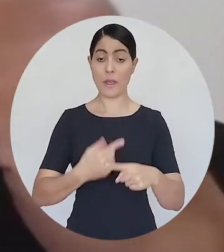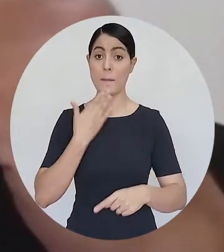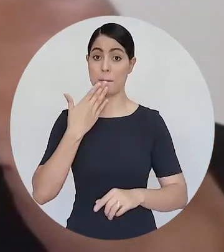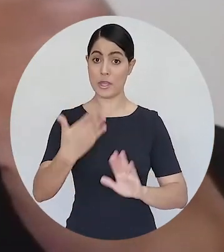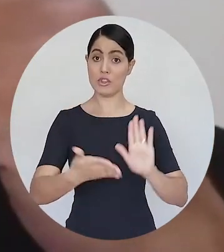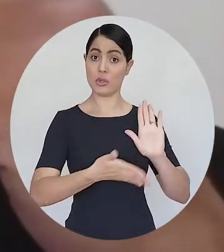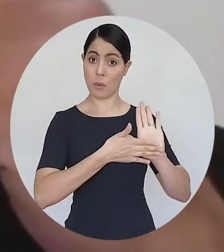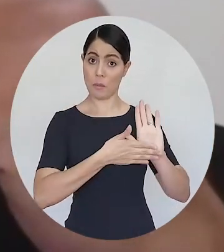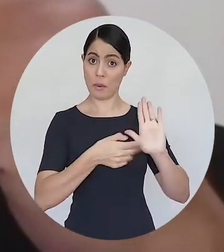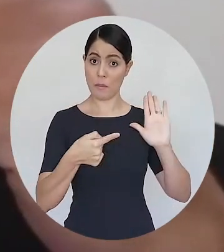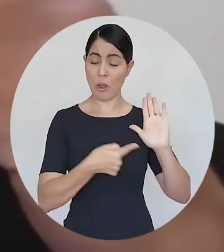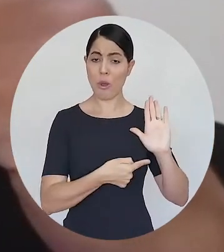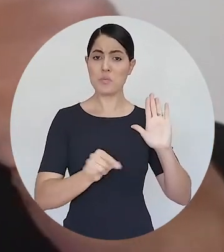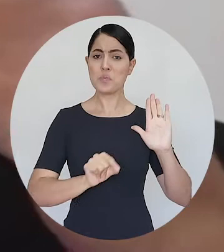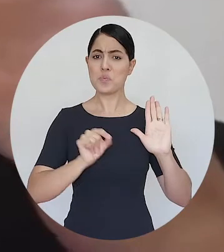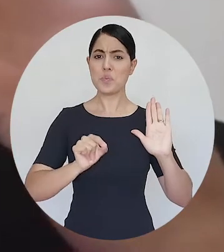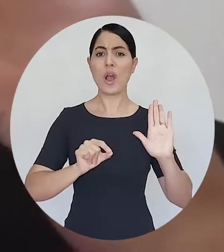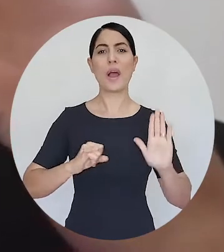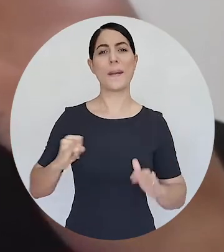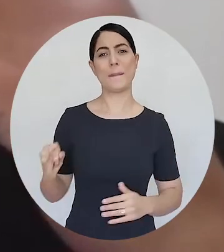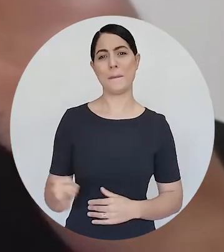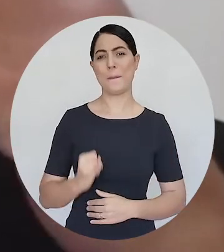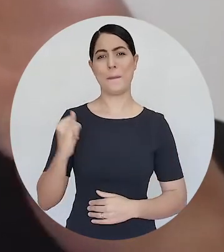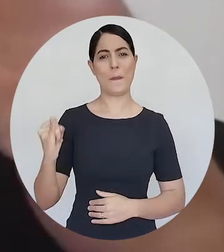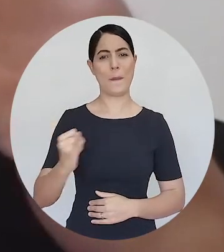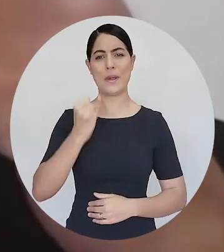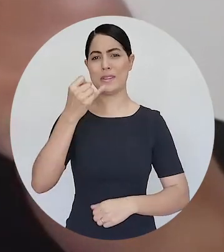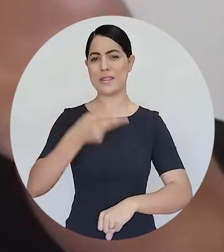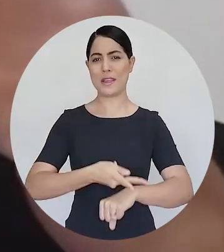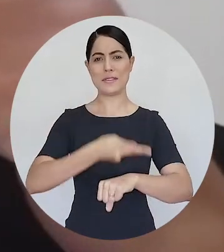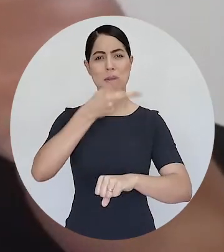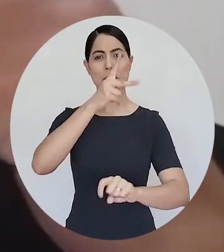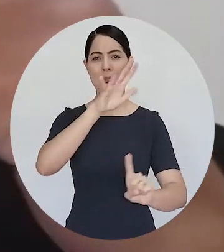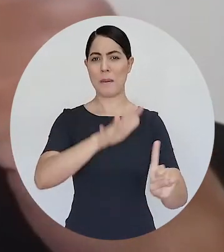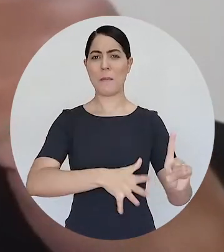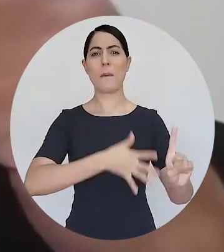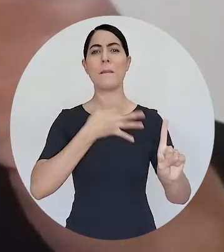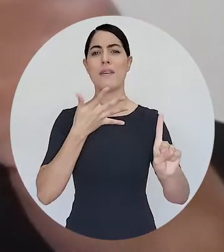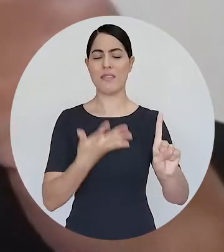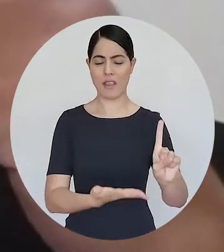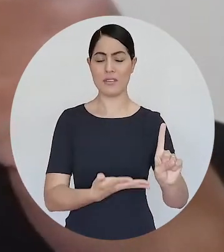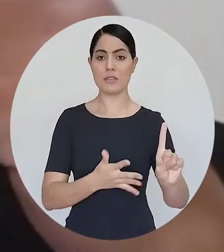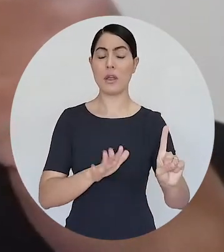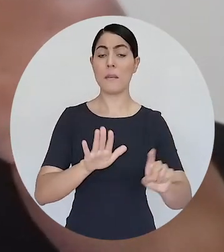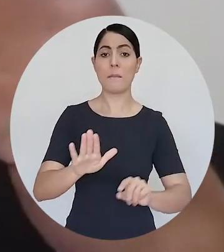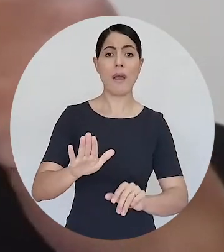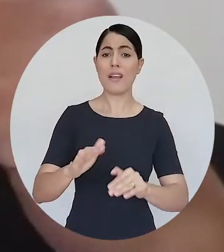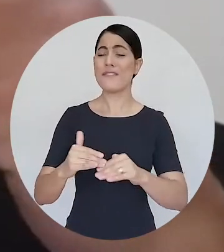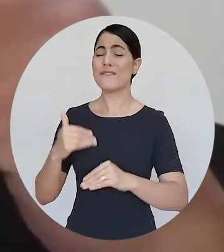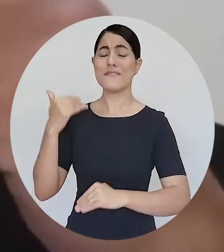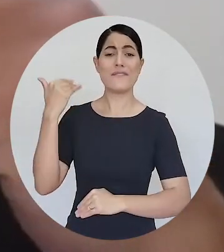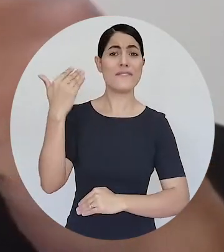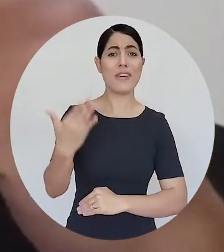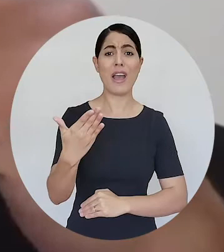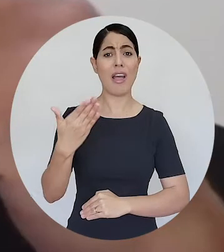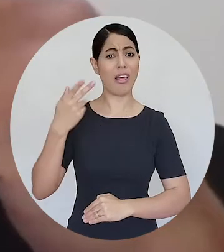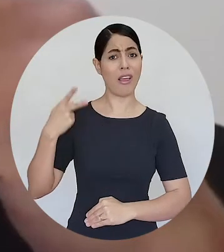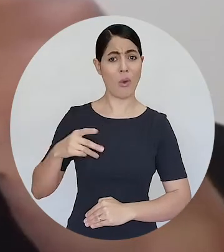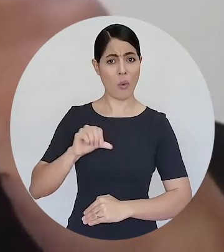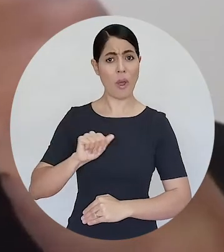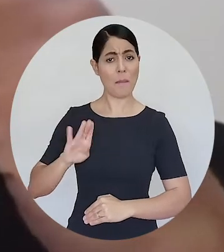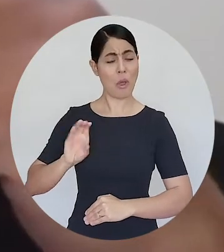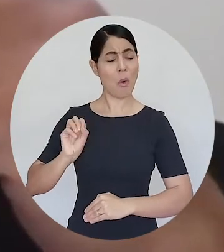proposição revelam a importância da instituição do mencionado prêmio, cujos efeitos vão além dos quadros da OAB,